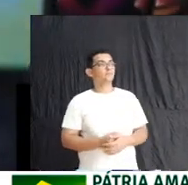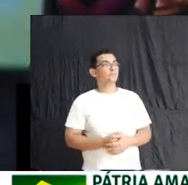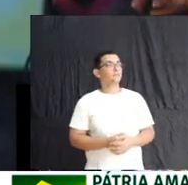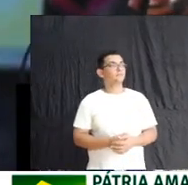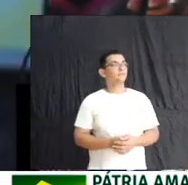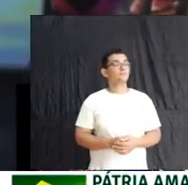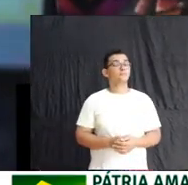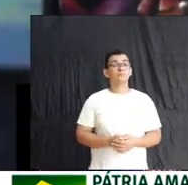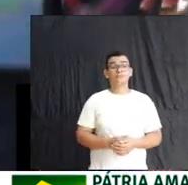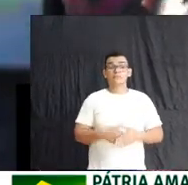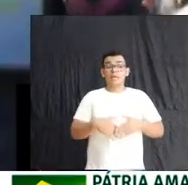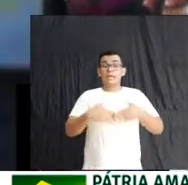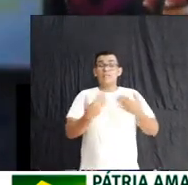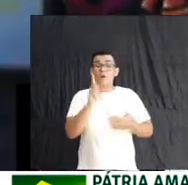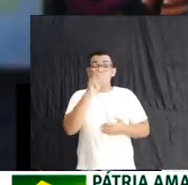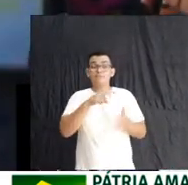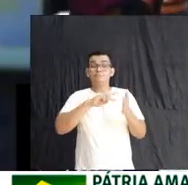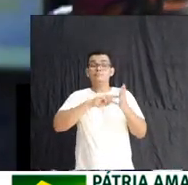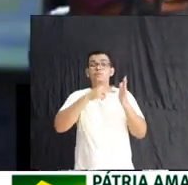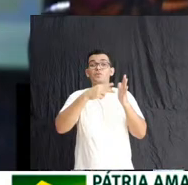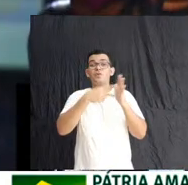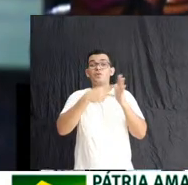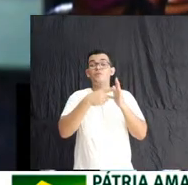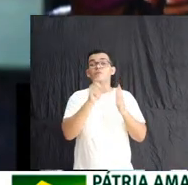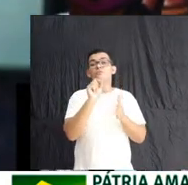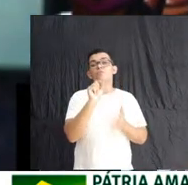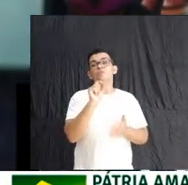olhar. É isso aí.